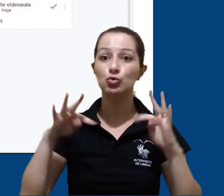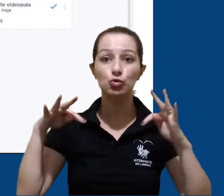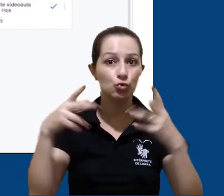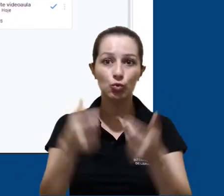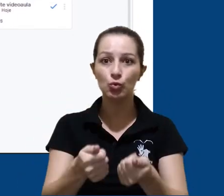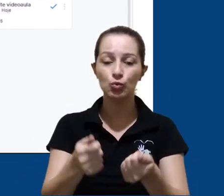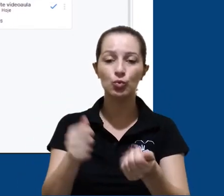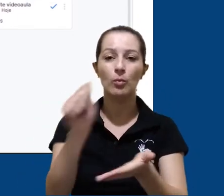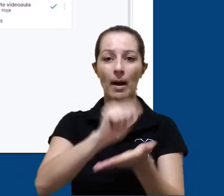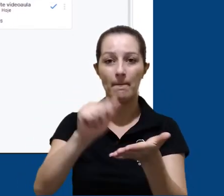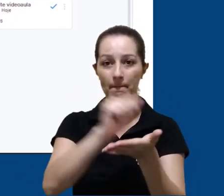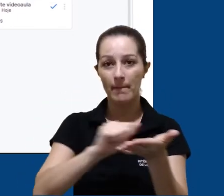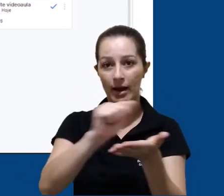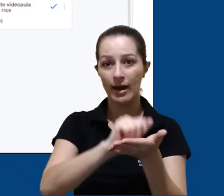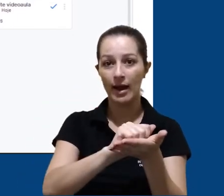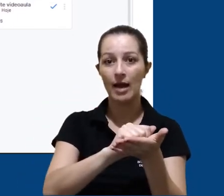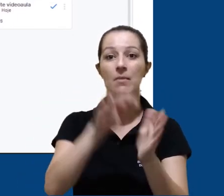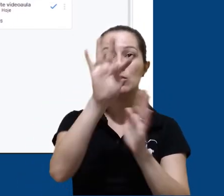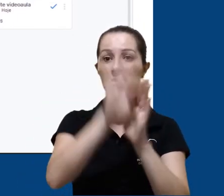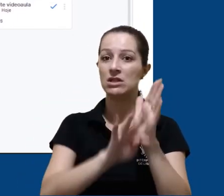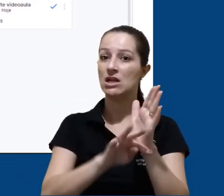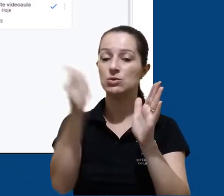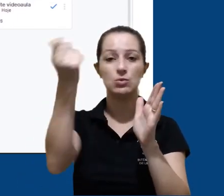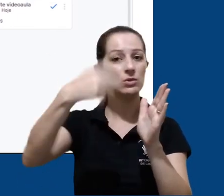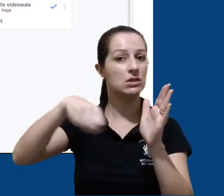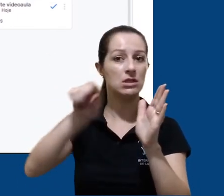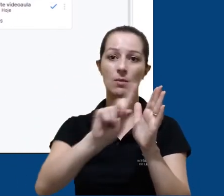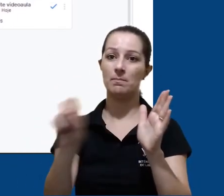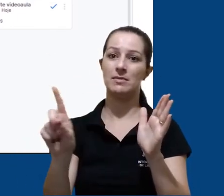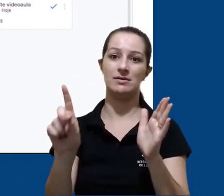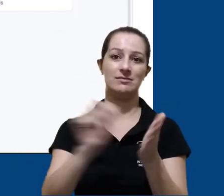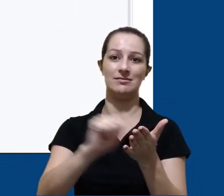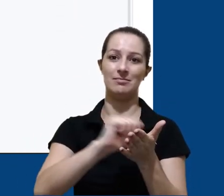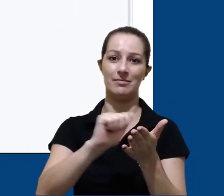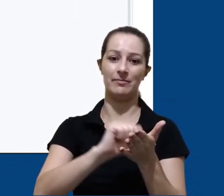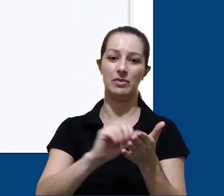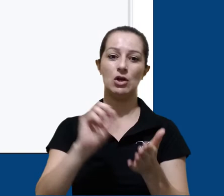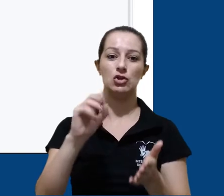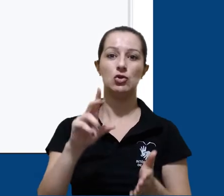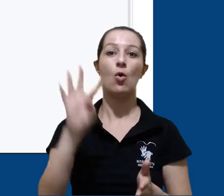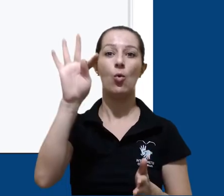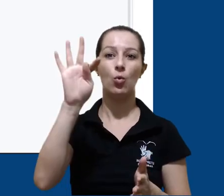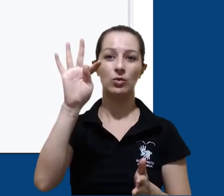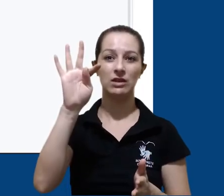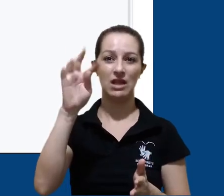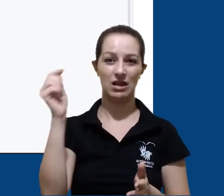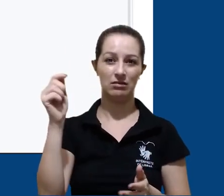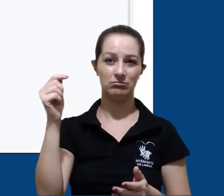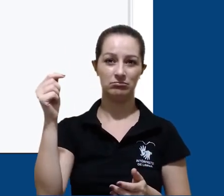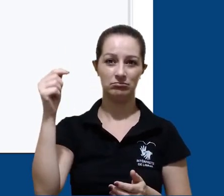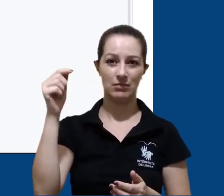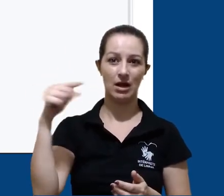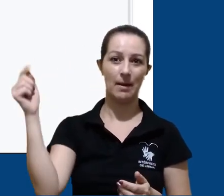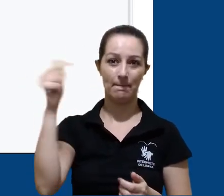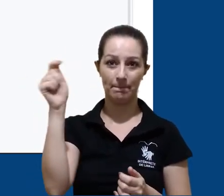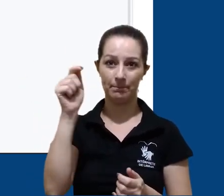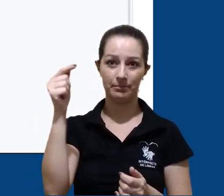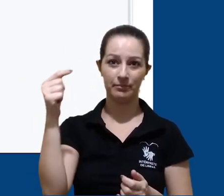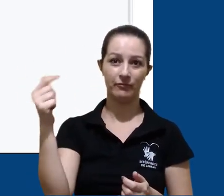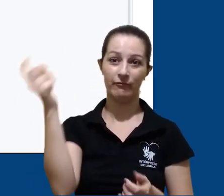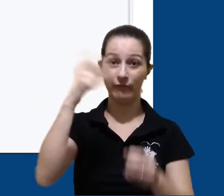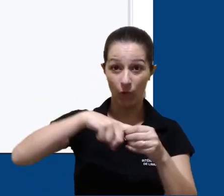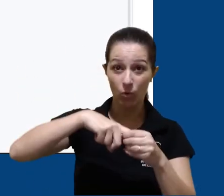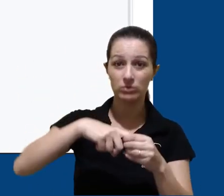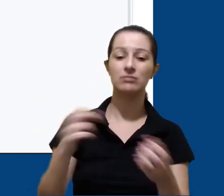formatação sem precisar excluir o nosso texto basta clicar no ter um traço em diagonal agora vamos conhecer uma das